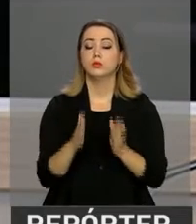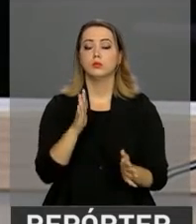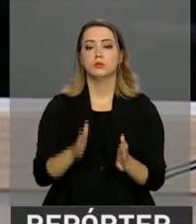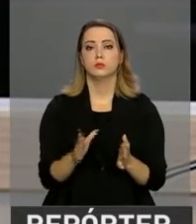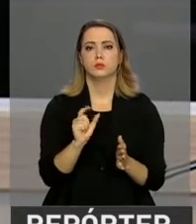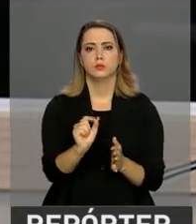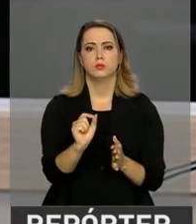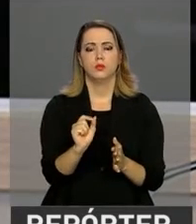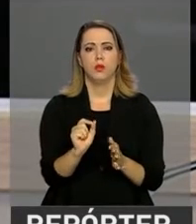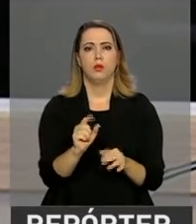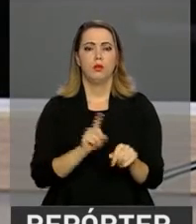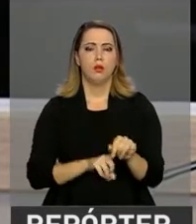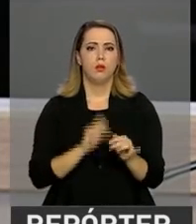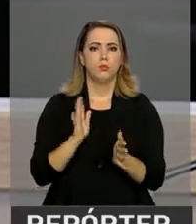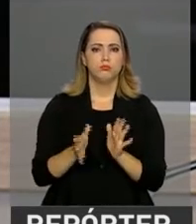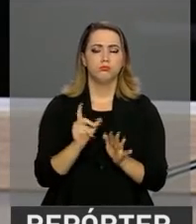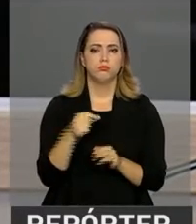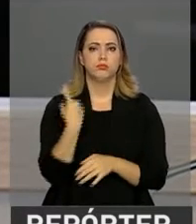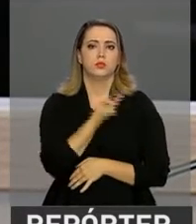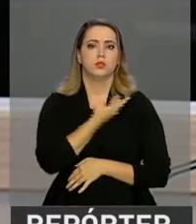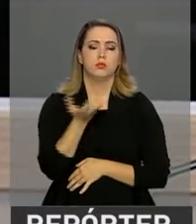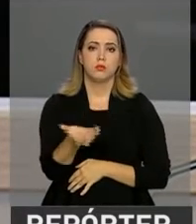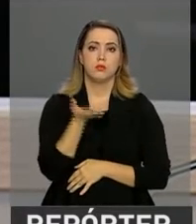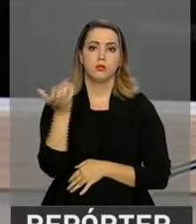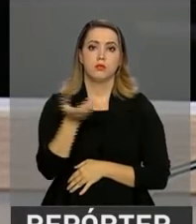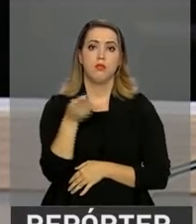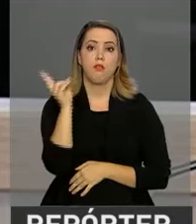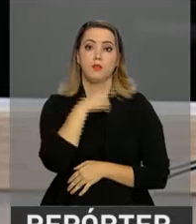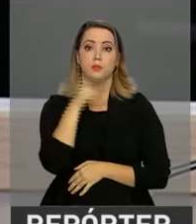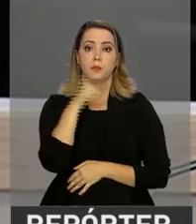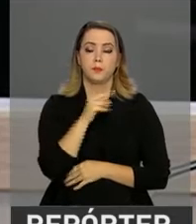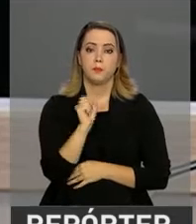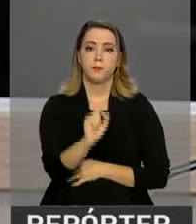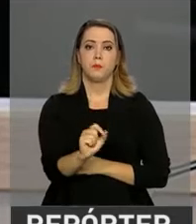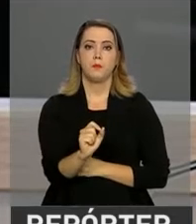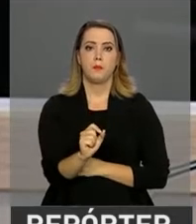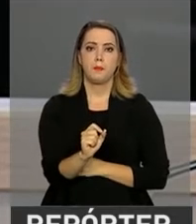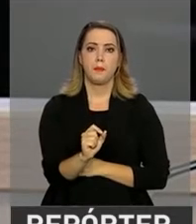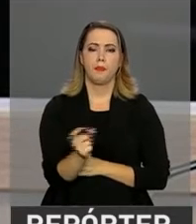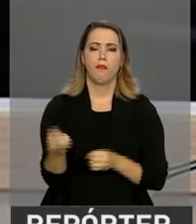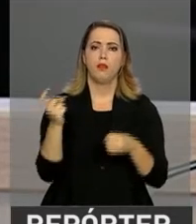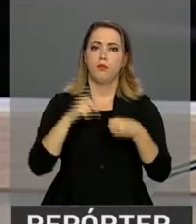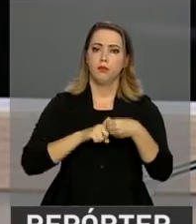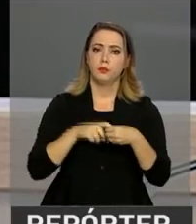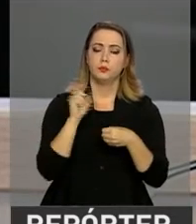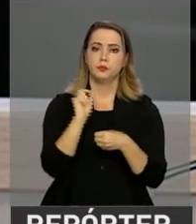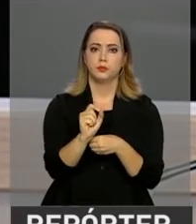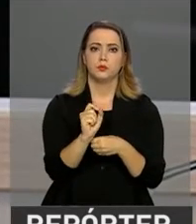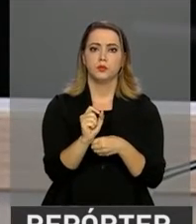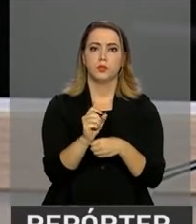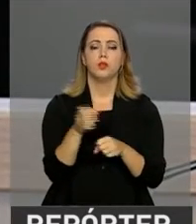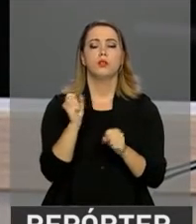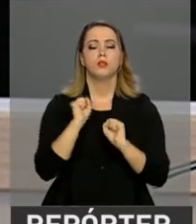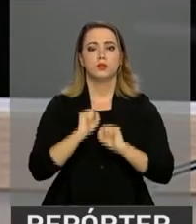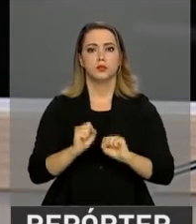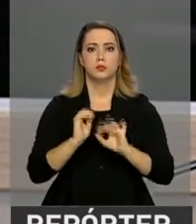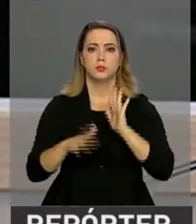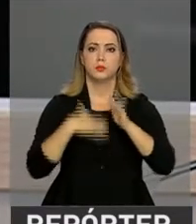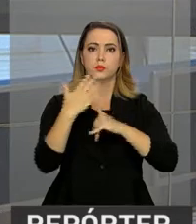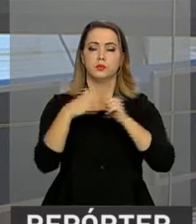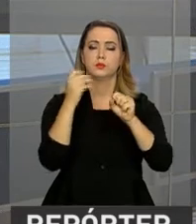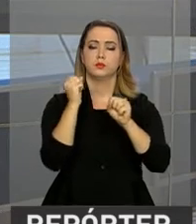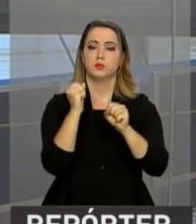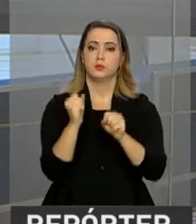seja razoável, e o que nós queremos o mais rápido possível, é restabelecer as condições para o país